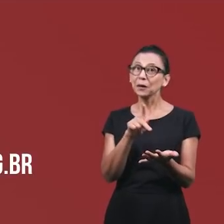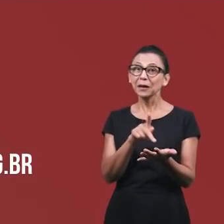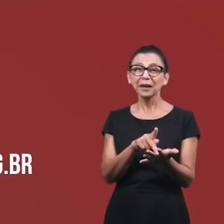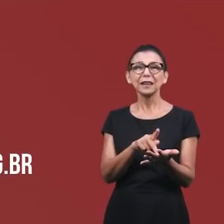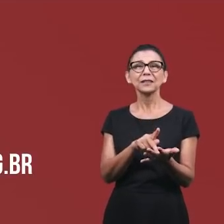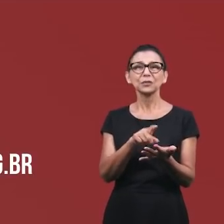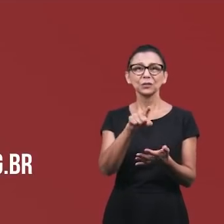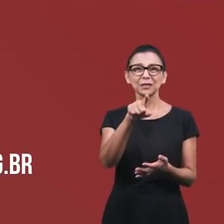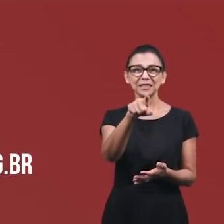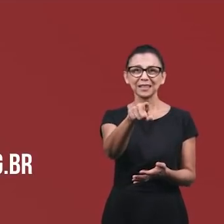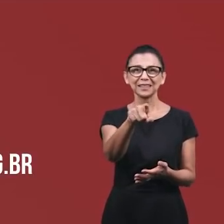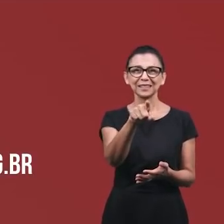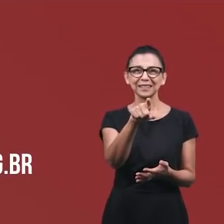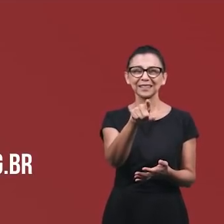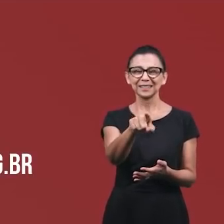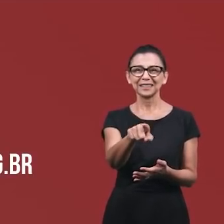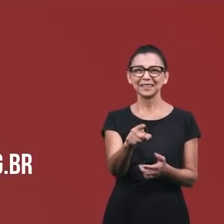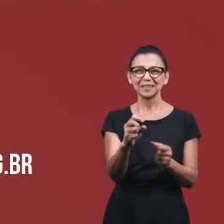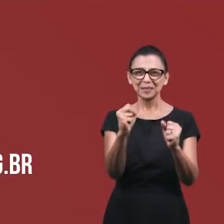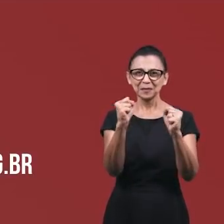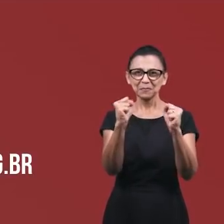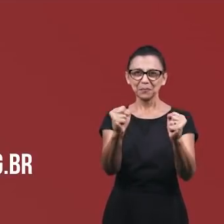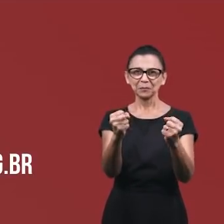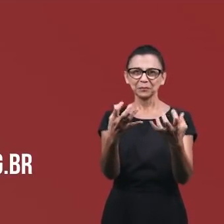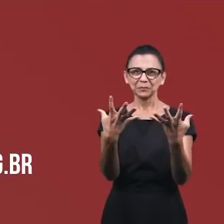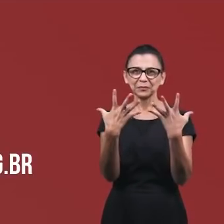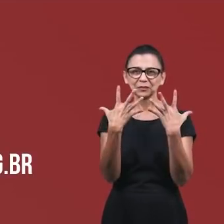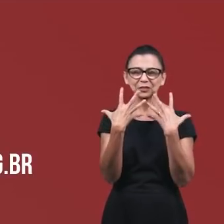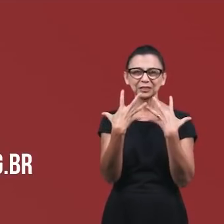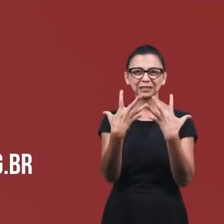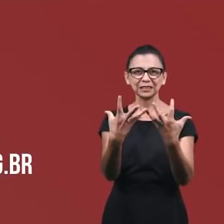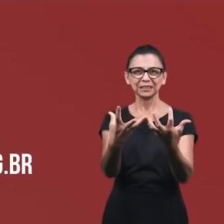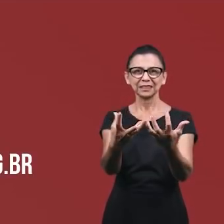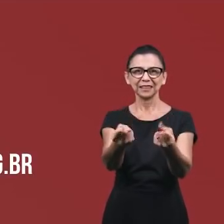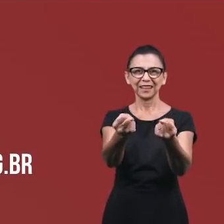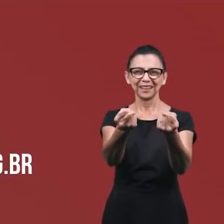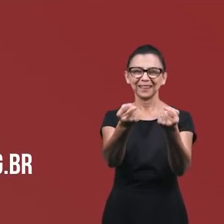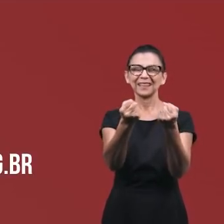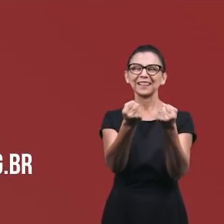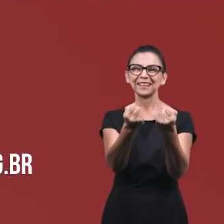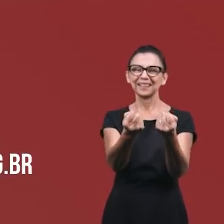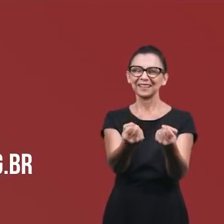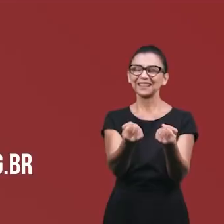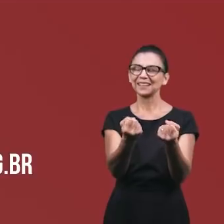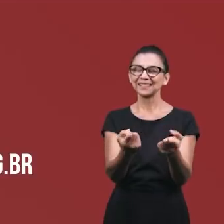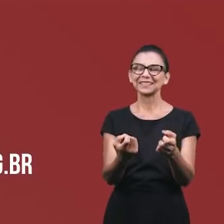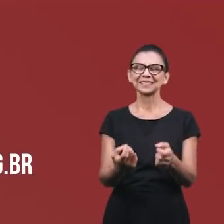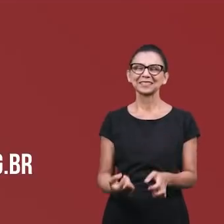verdadeiro que o homem pode ter.